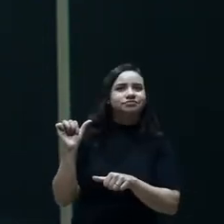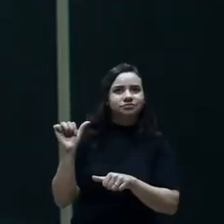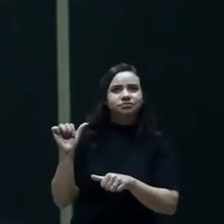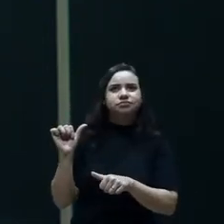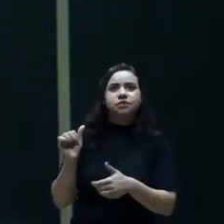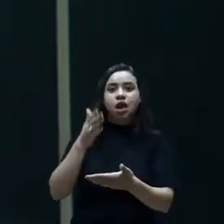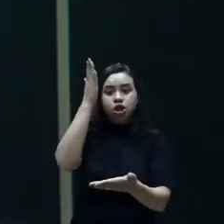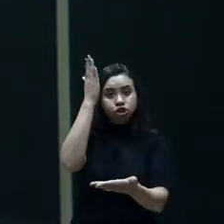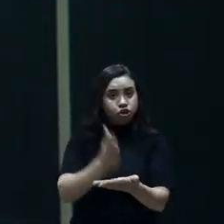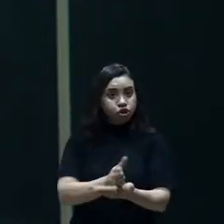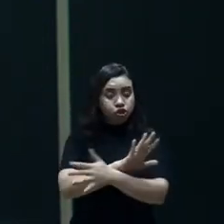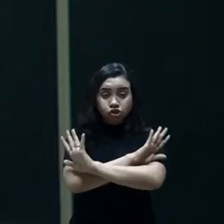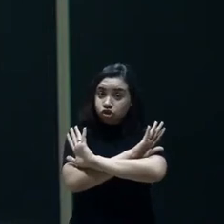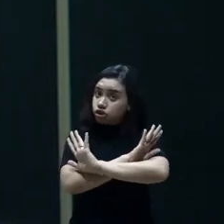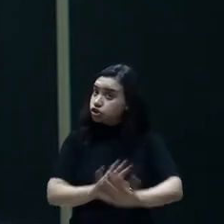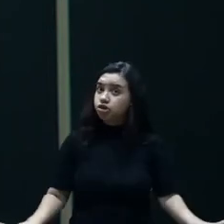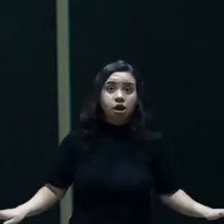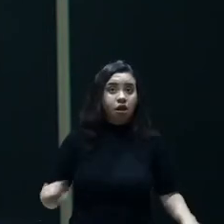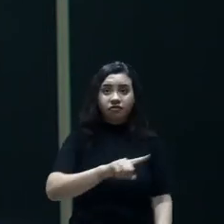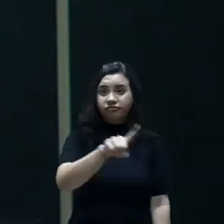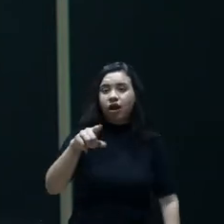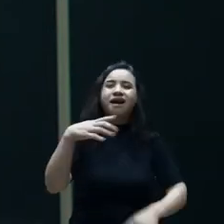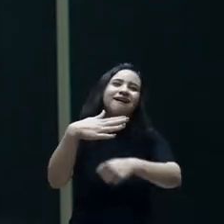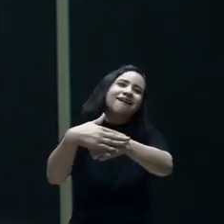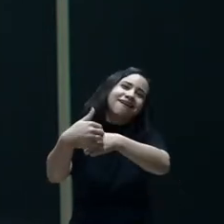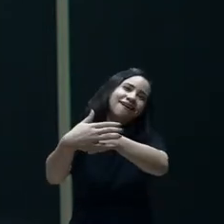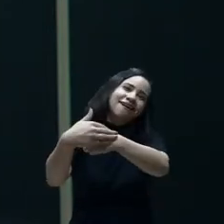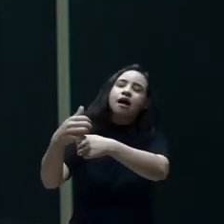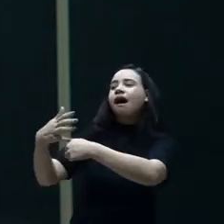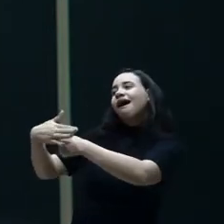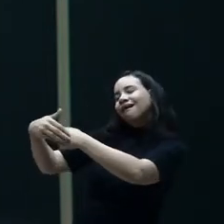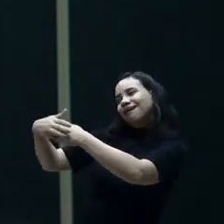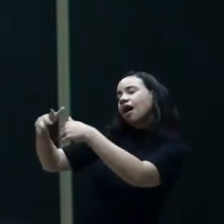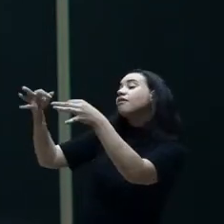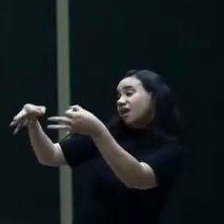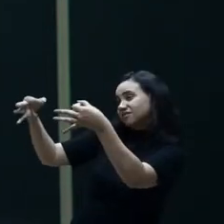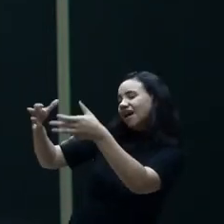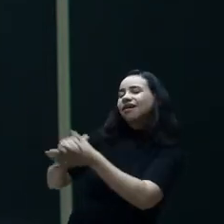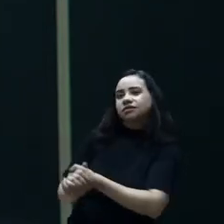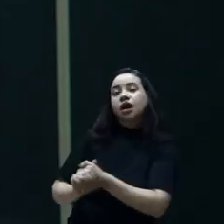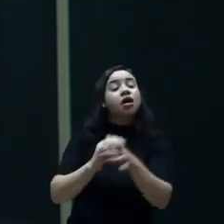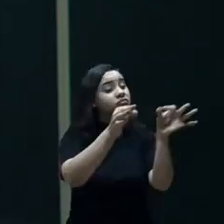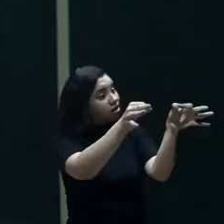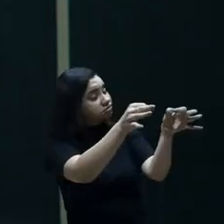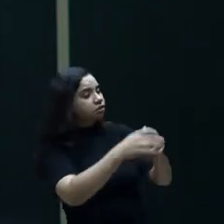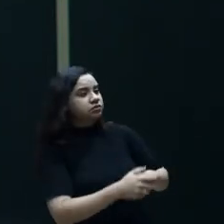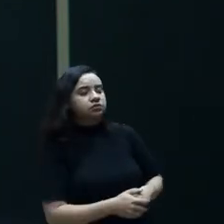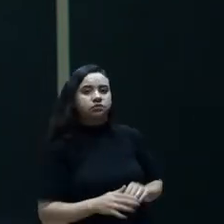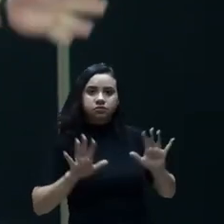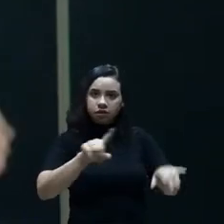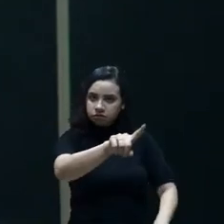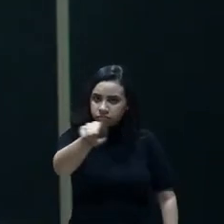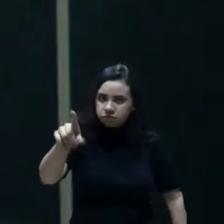Chega de passar a mão na cabecinha, de olhar para você e dizer, vai dar tudo certo, amanhã vai dar tudo certo. Se você não tiver uma vida com Deus, não